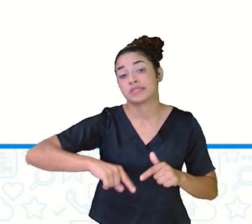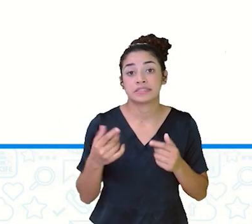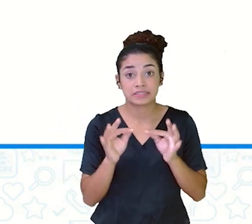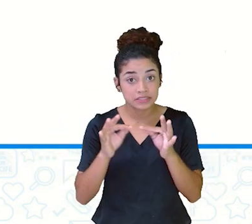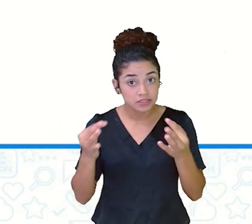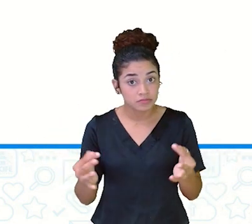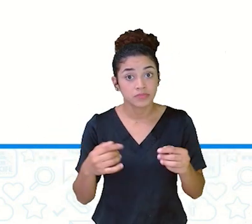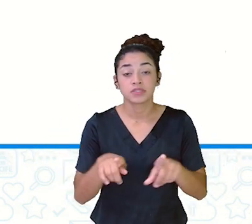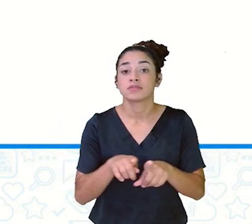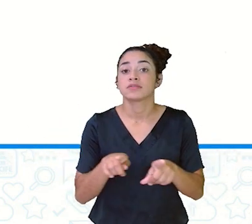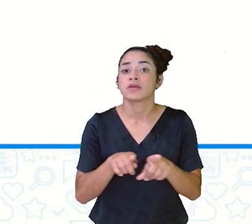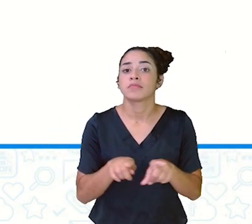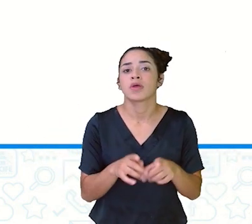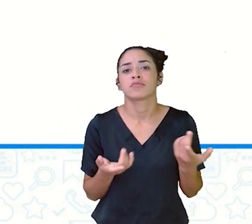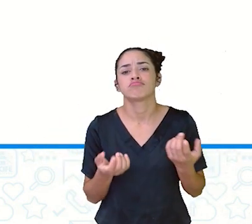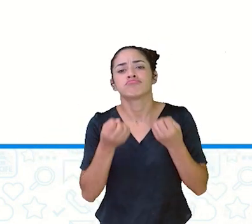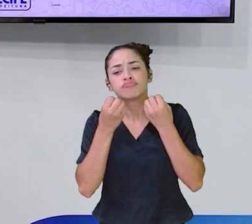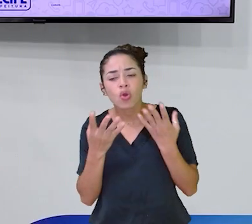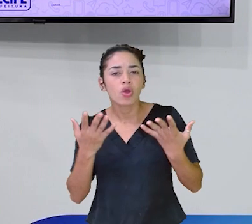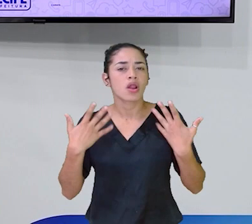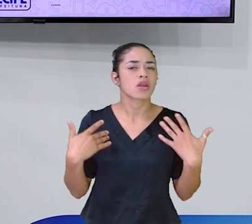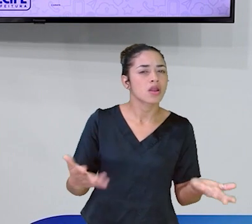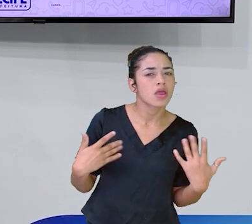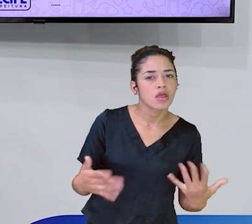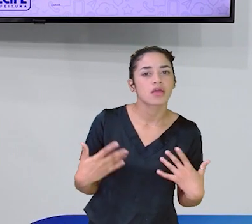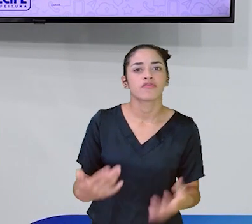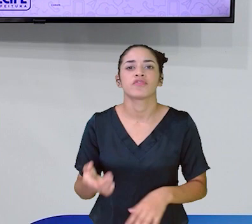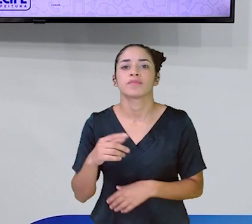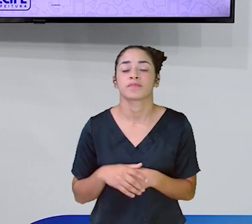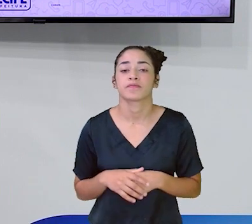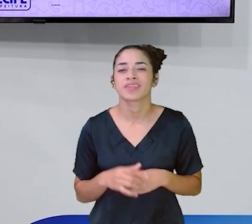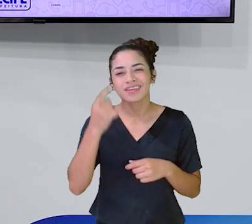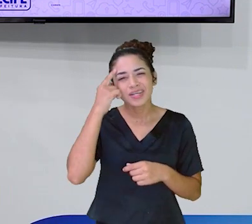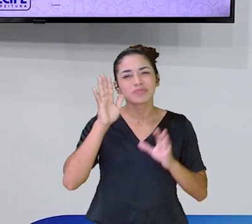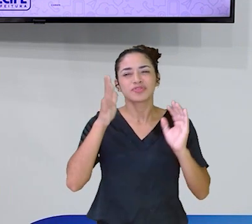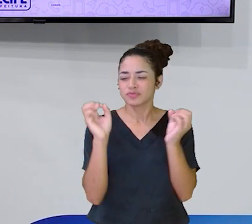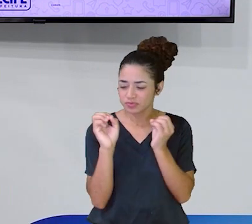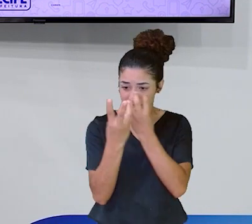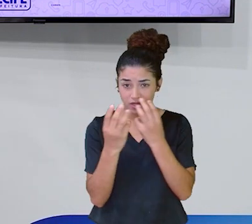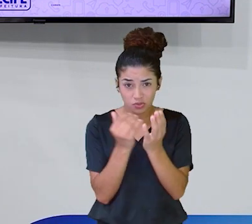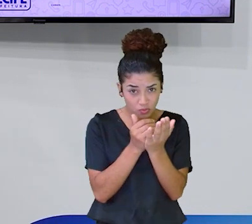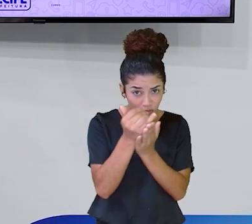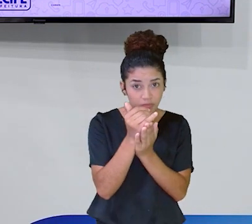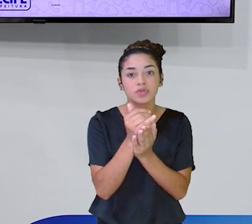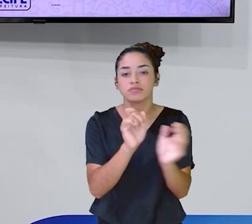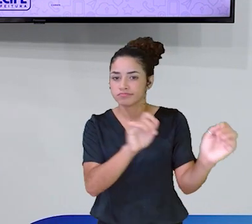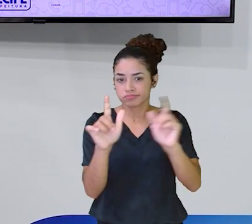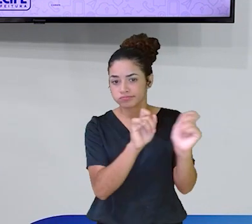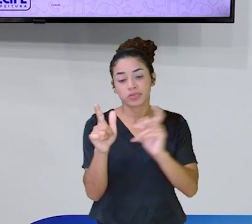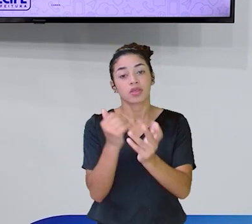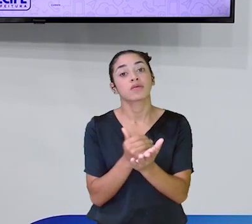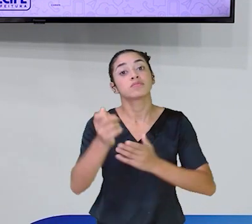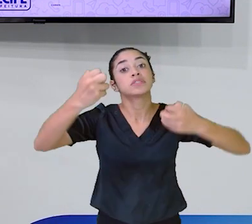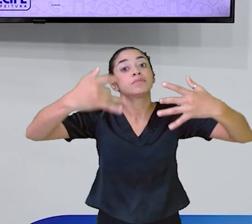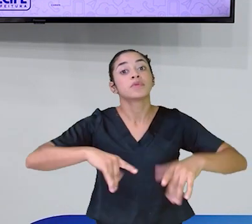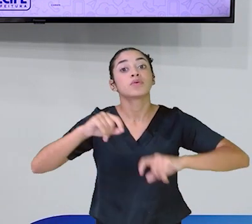simples e descontraída. Lembra lá que a gente falou do início nos slides? Eu dei ênfase aqui a